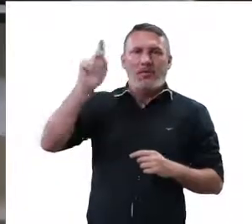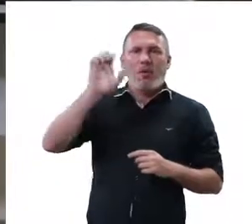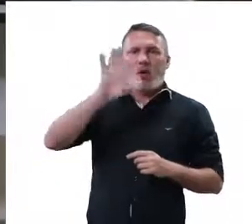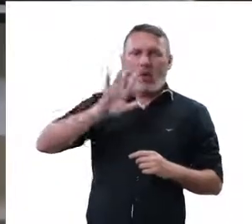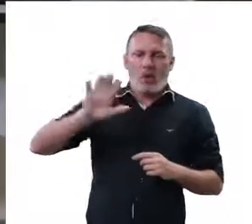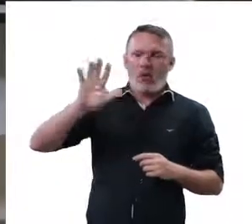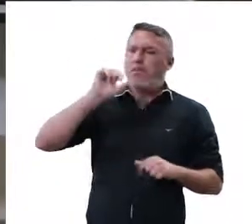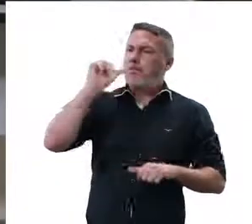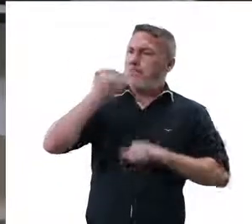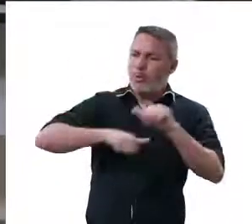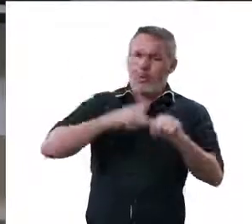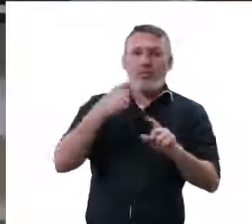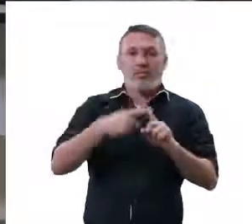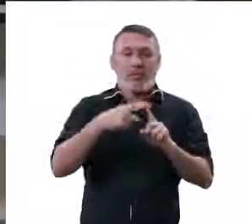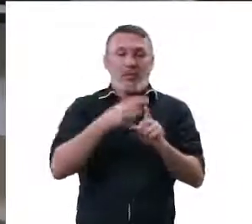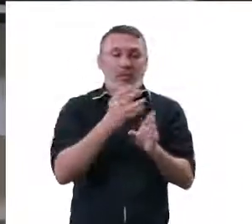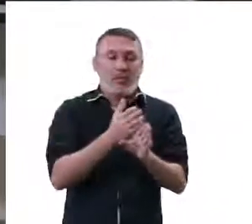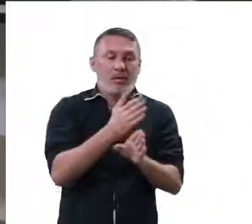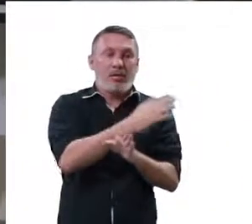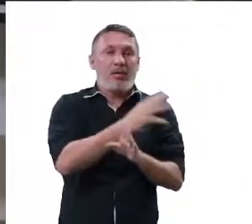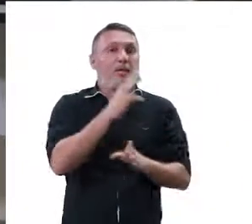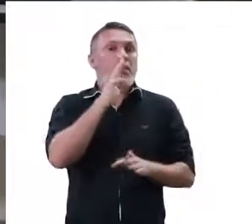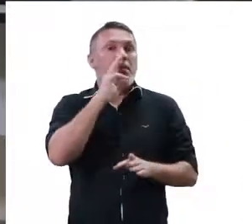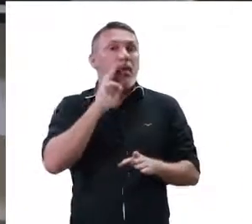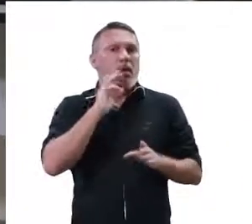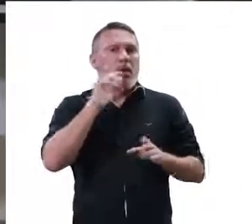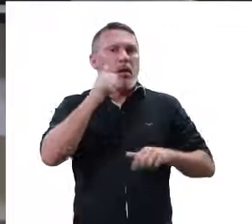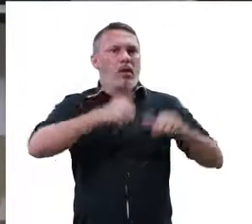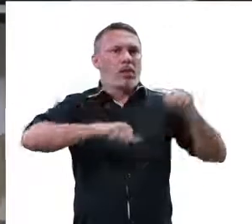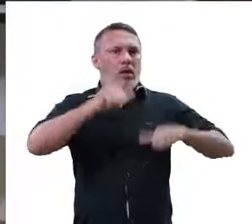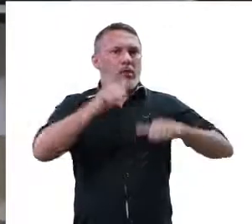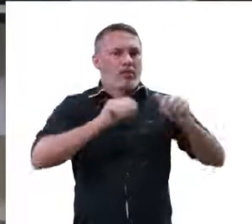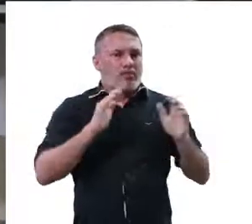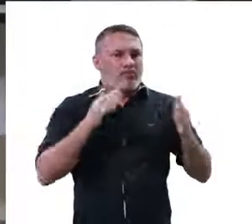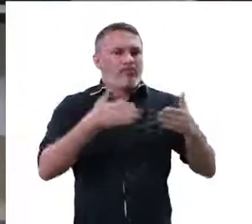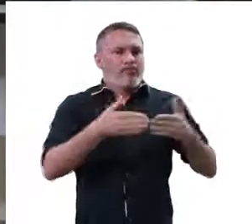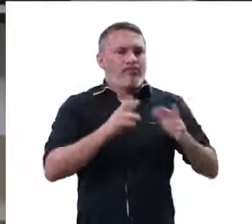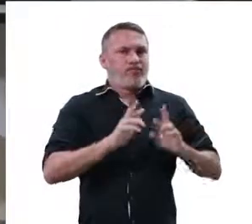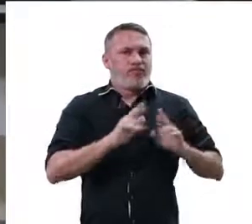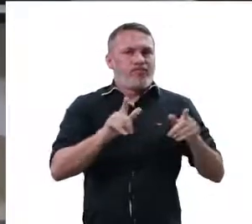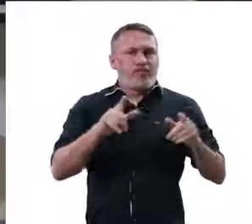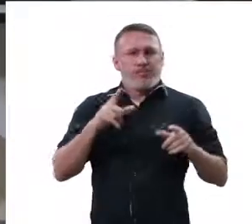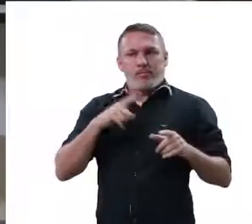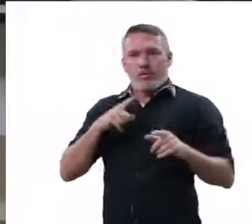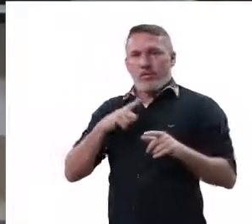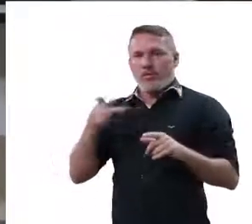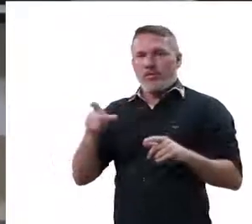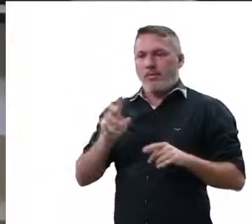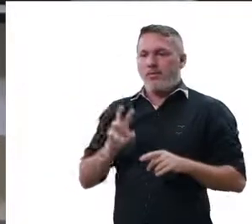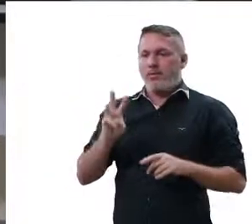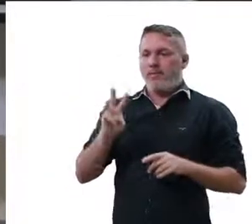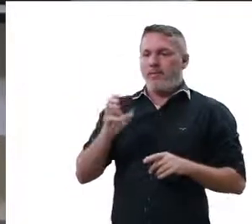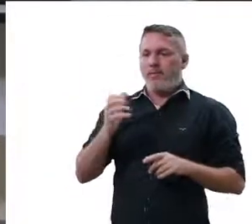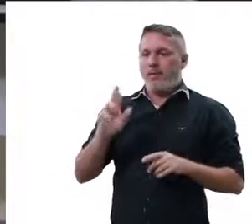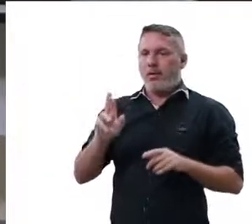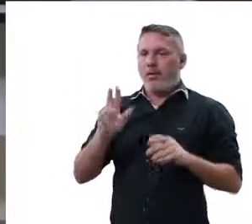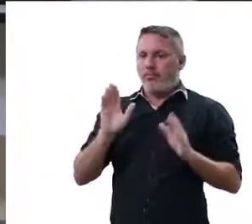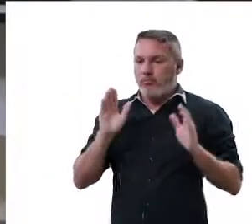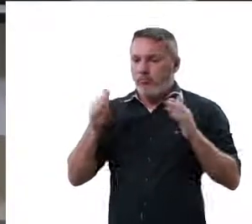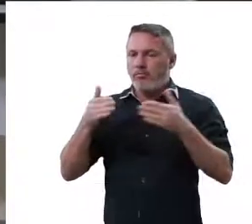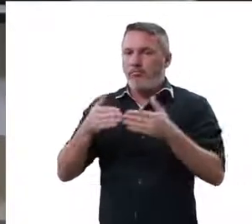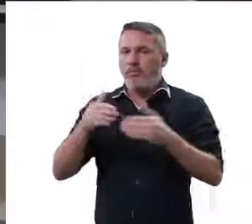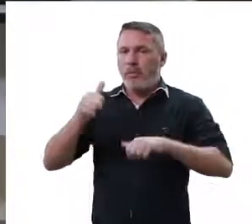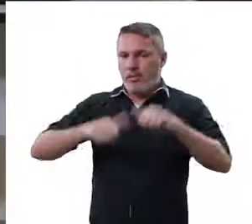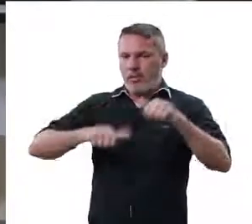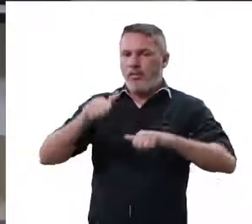entre as análises, né, o período das análises feitas por Karl Marx com o período, né, onde você tem as análises de Max